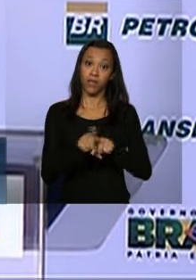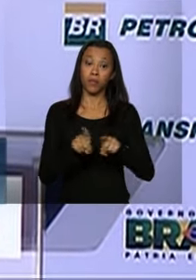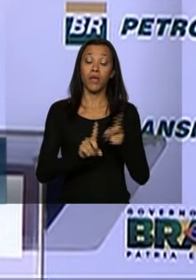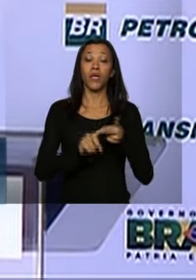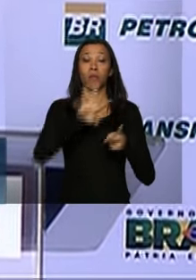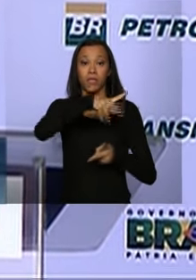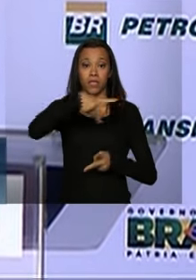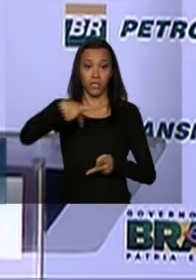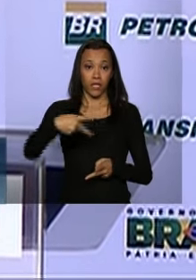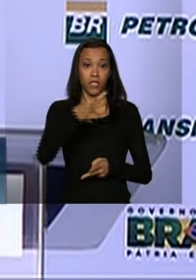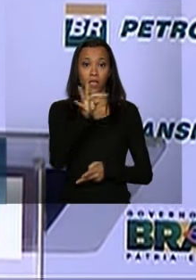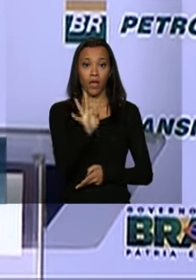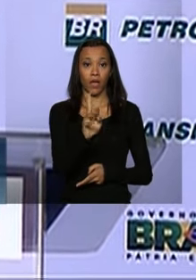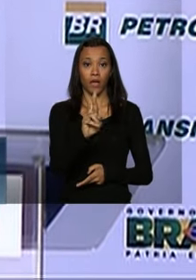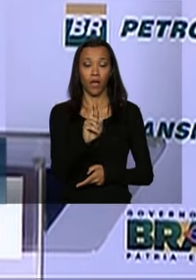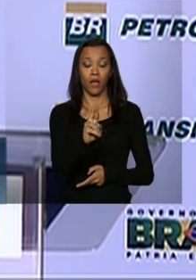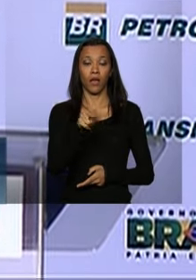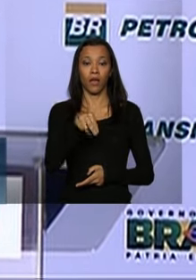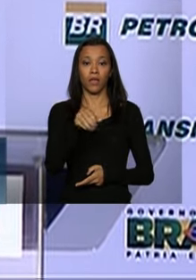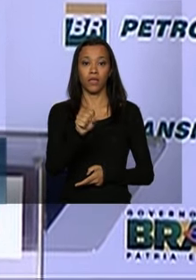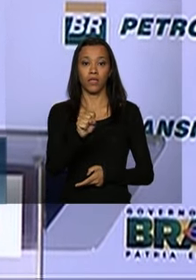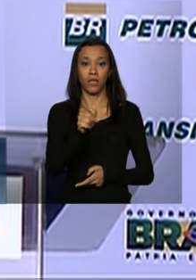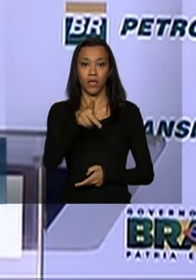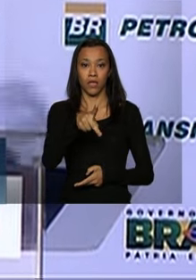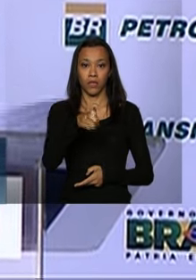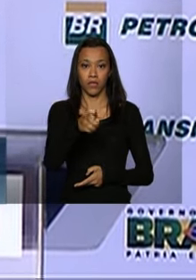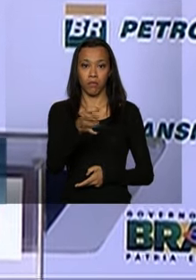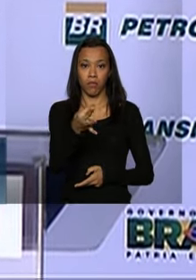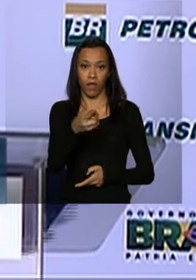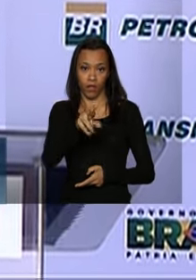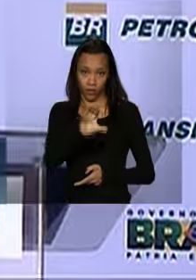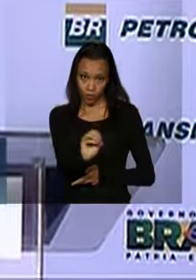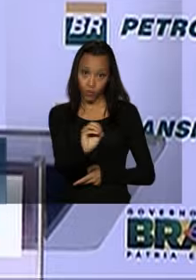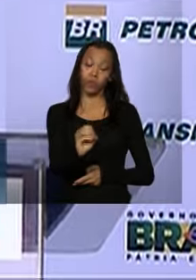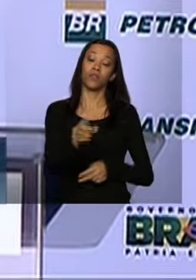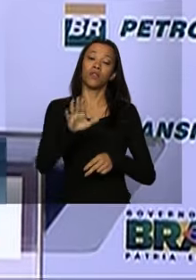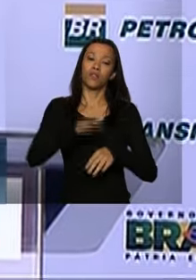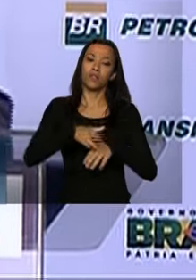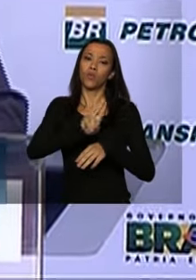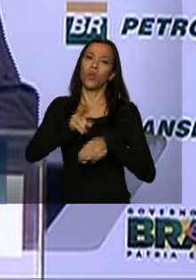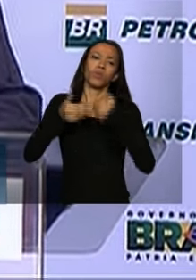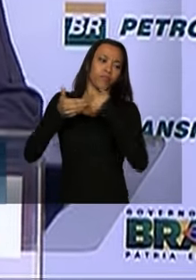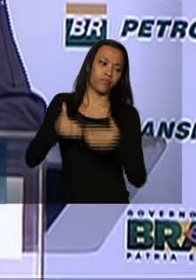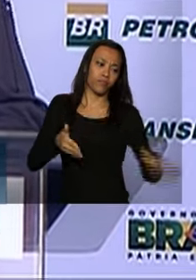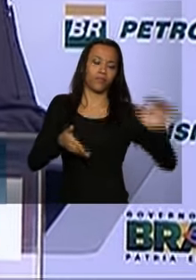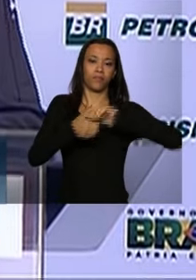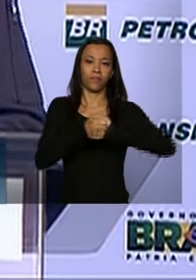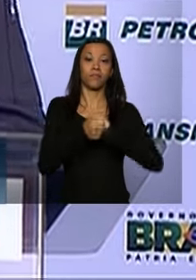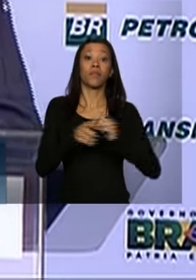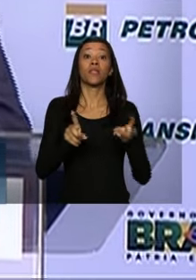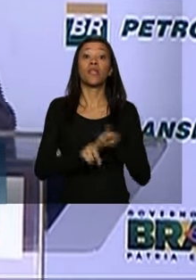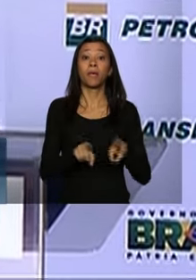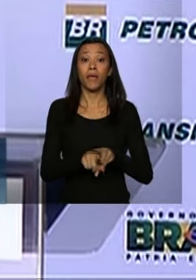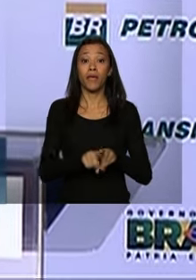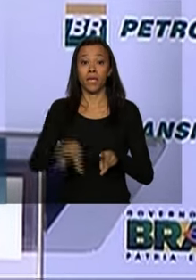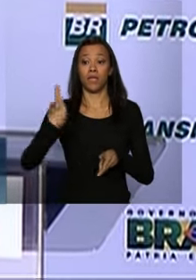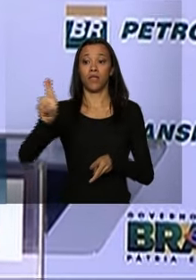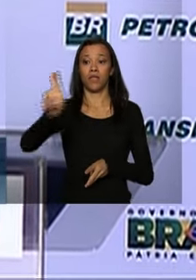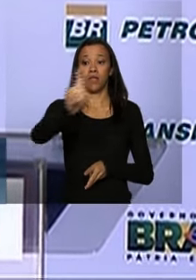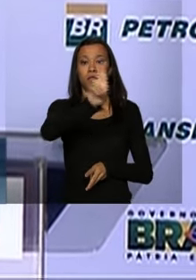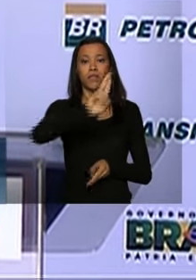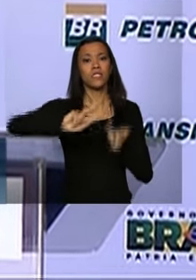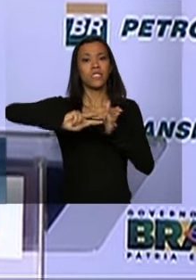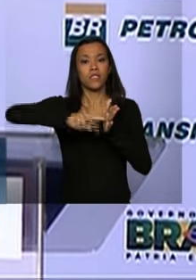Cláudio Campos, em nome de quem saúdo todos os diretores do corpo técnico da empresa. As lideranças sindicais que aqui